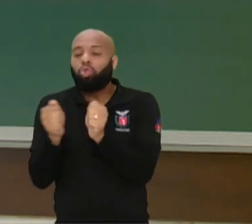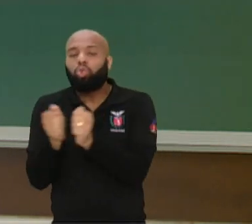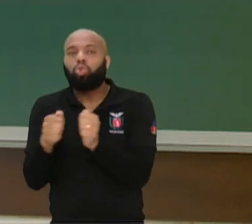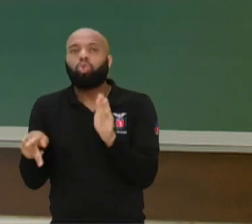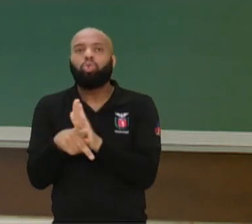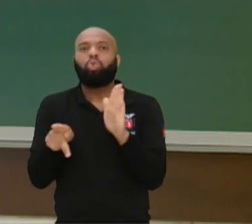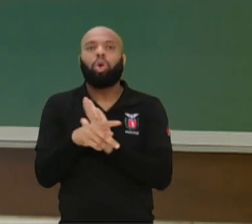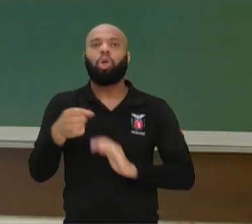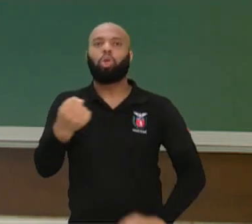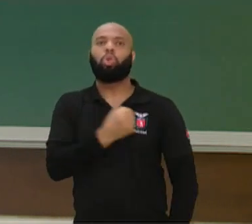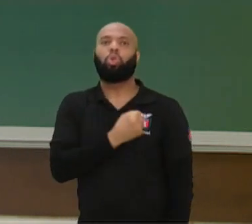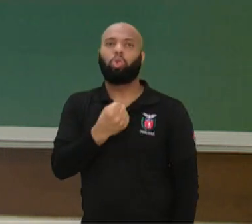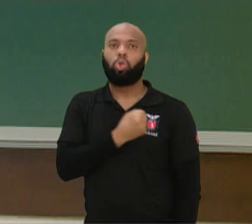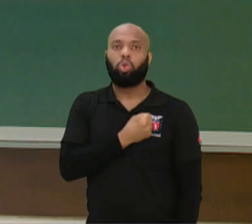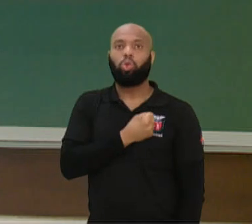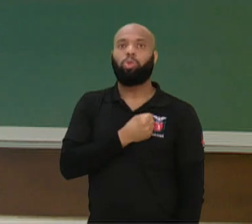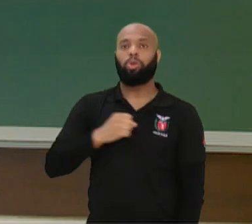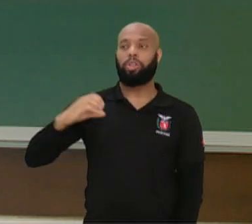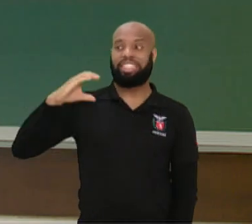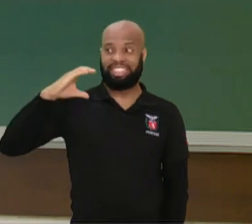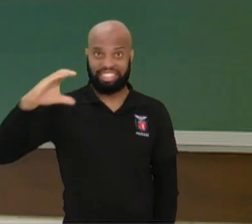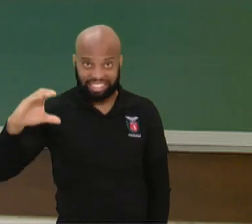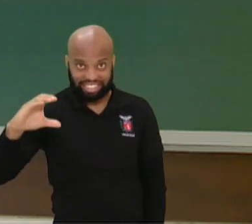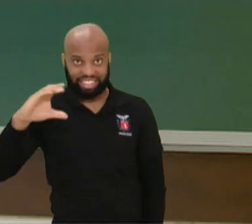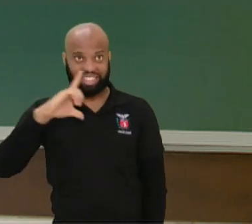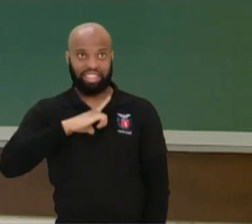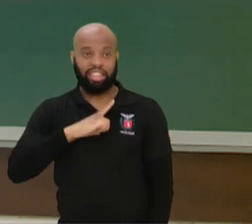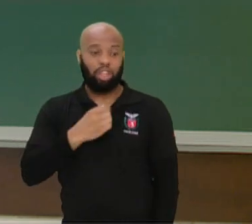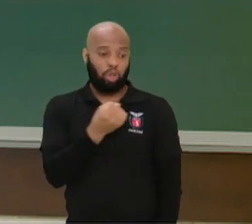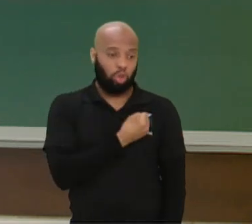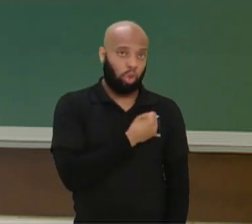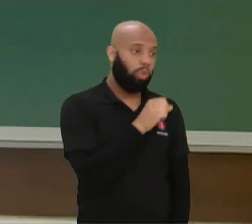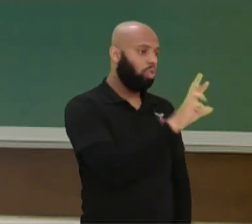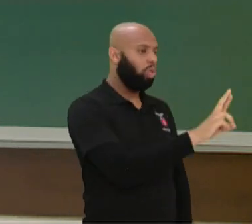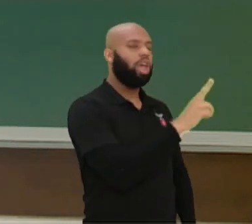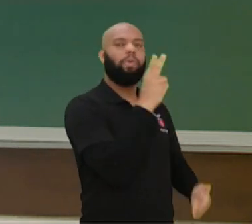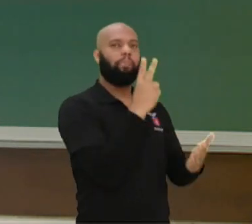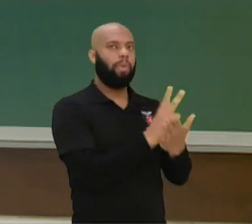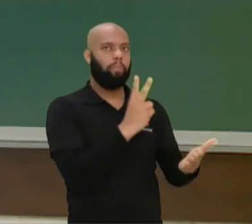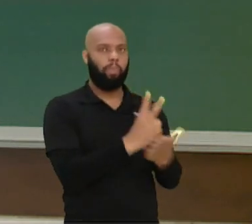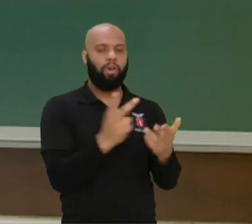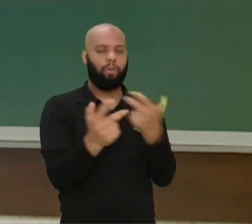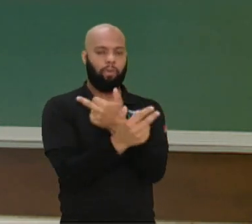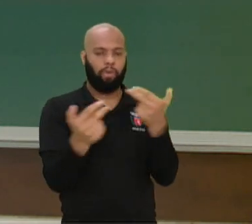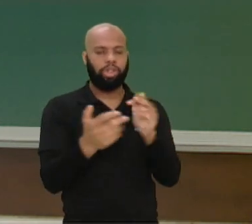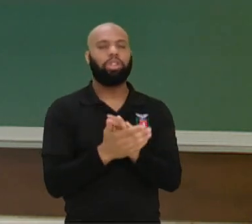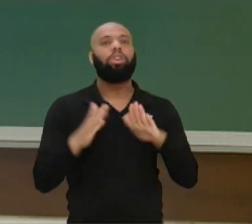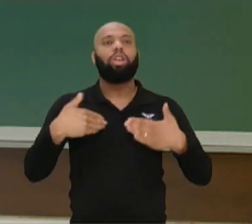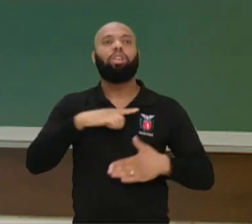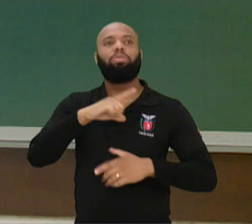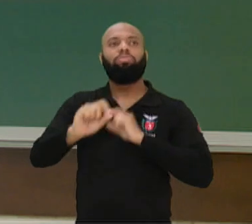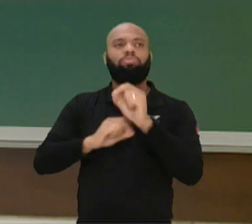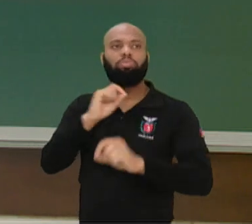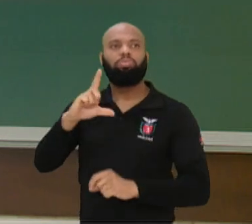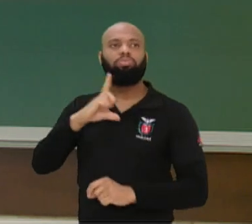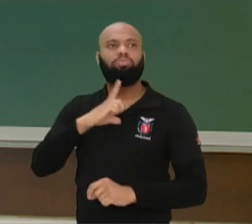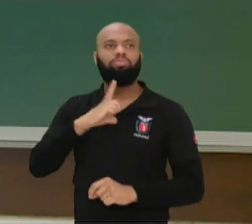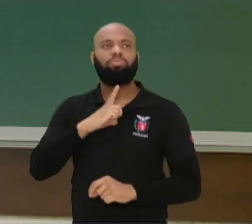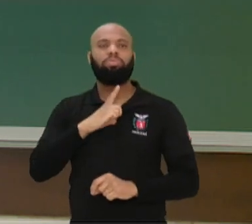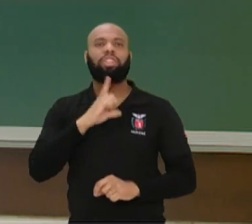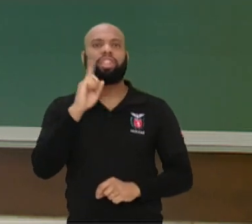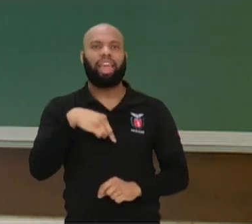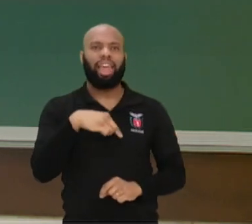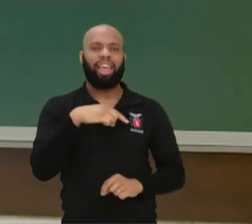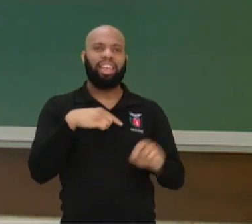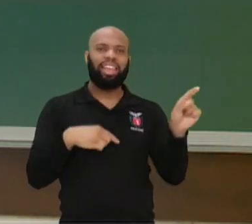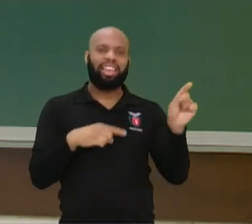complexo. Então, é da parte imaginária somente, a parte real continua a mesma. Então, ele é indicado pela